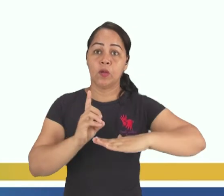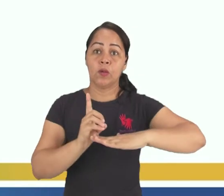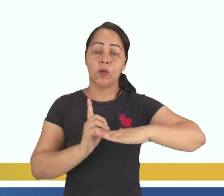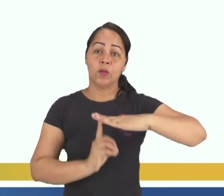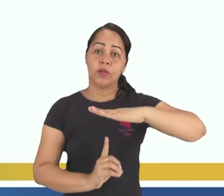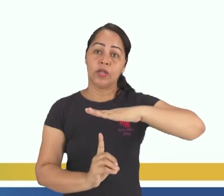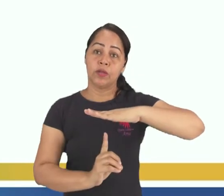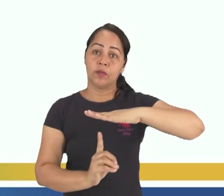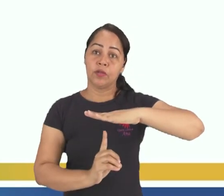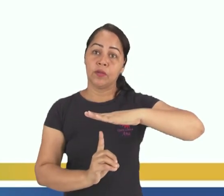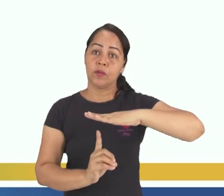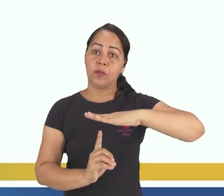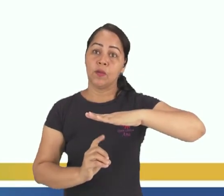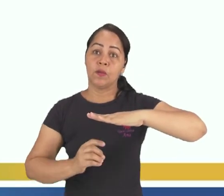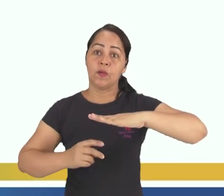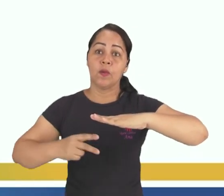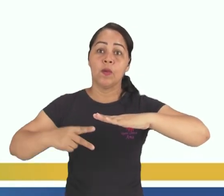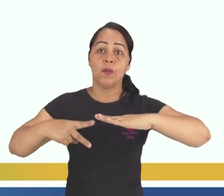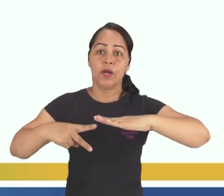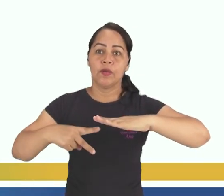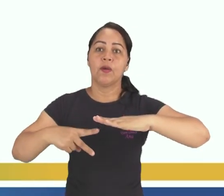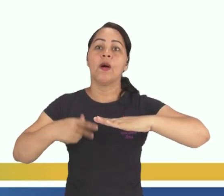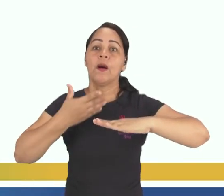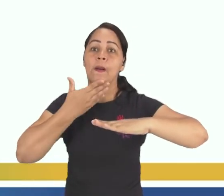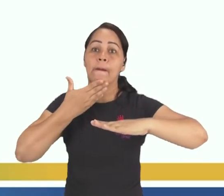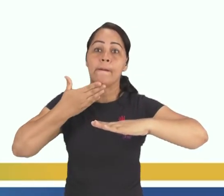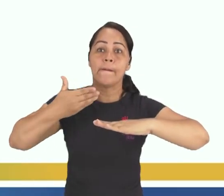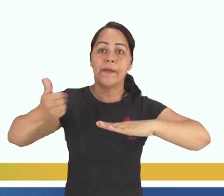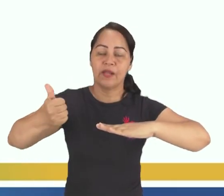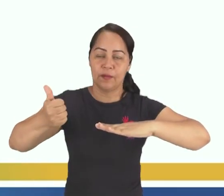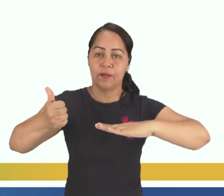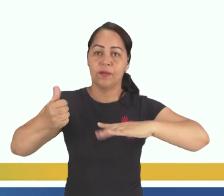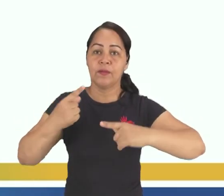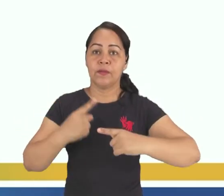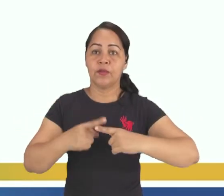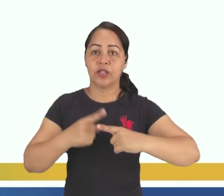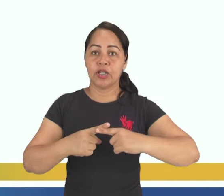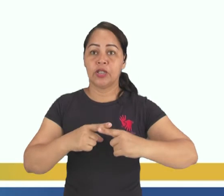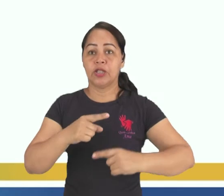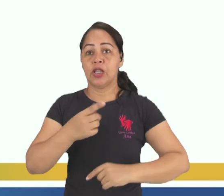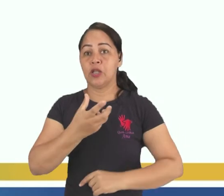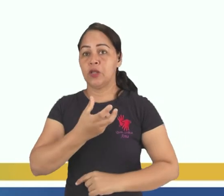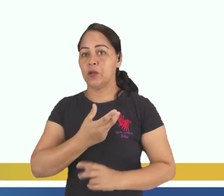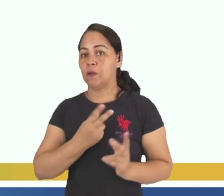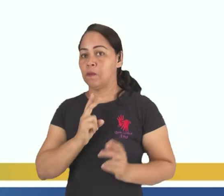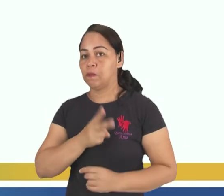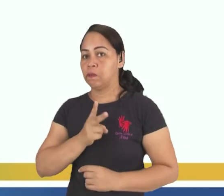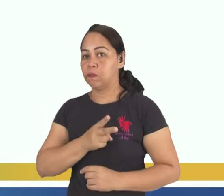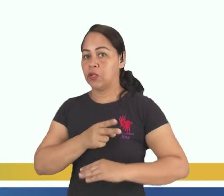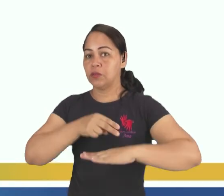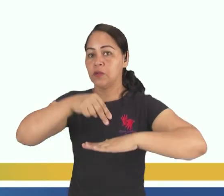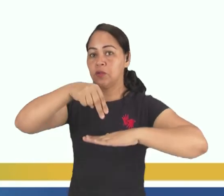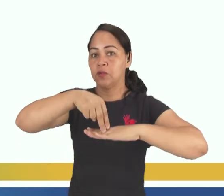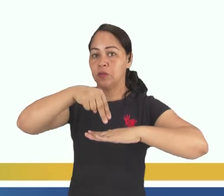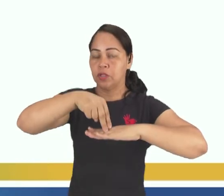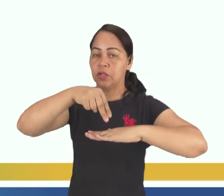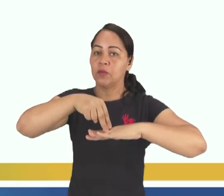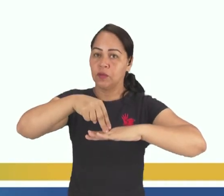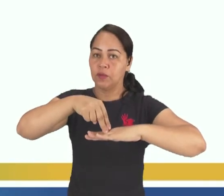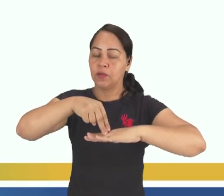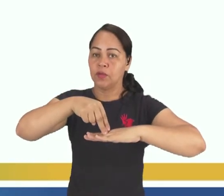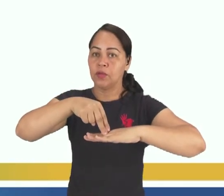denominador de uma fração, quando elas possuem o mesmo numerador, quanto maior é o